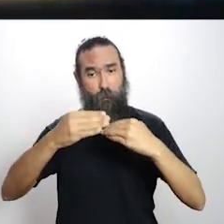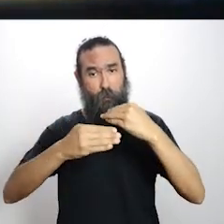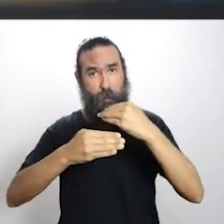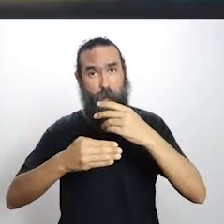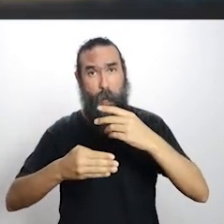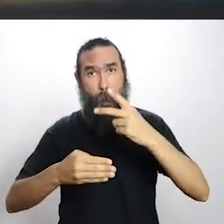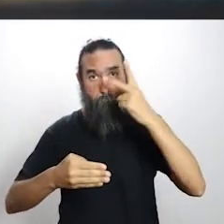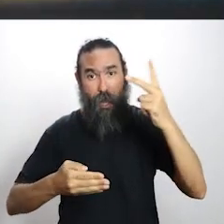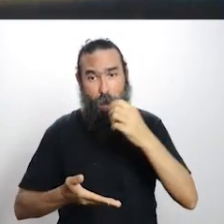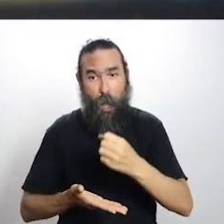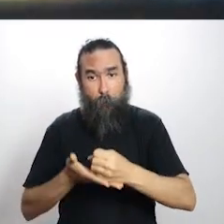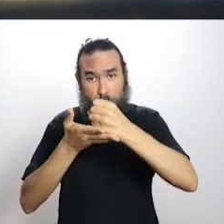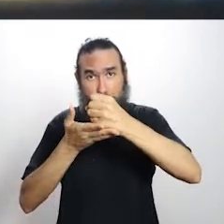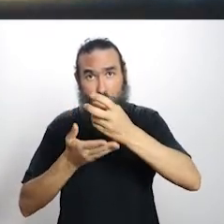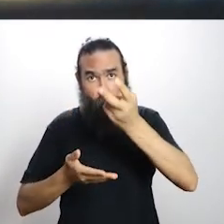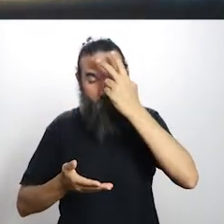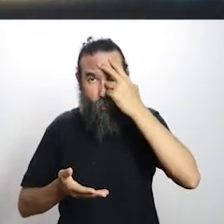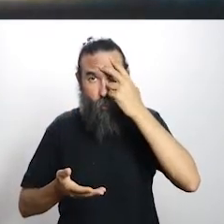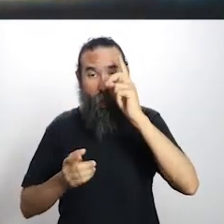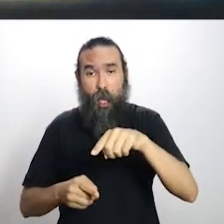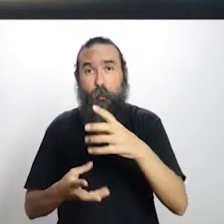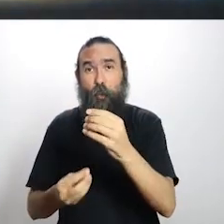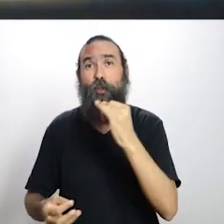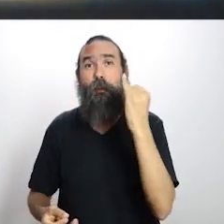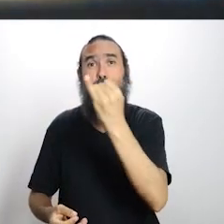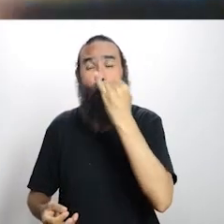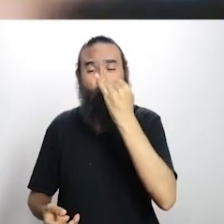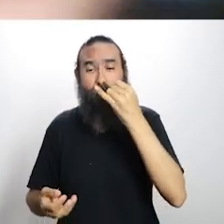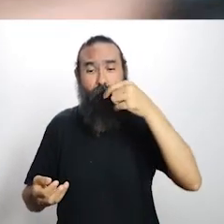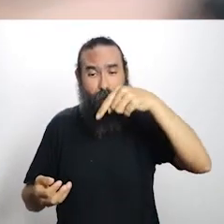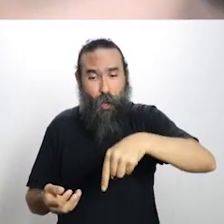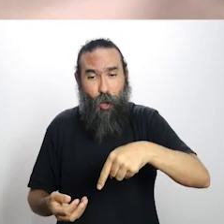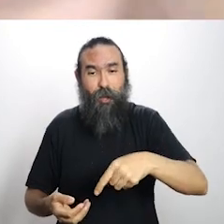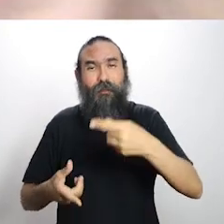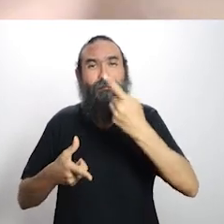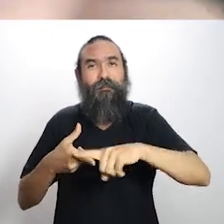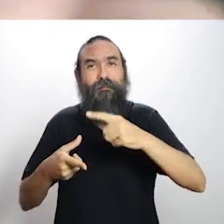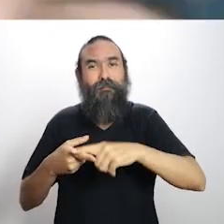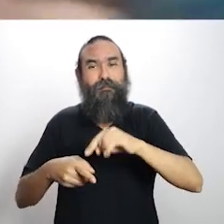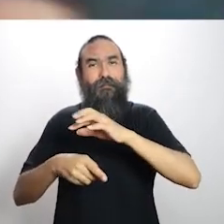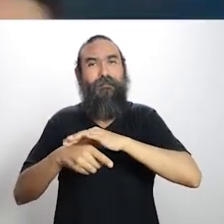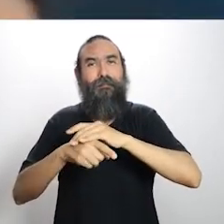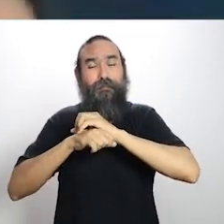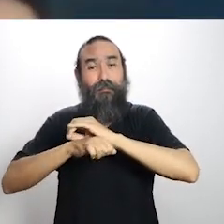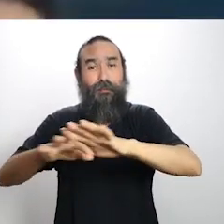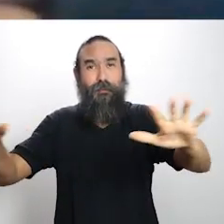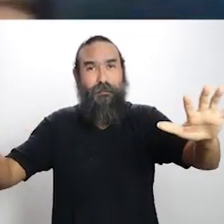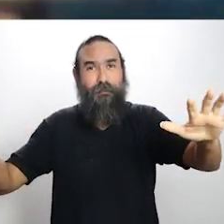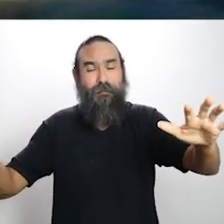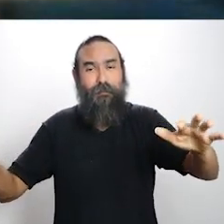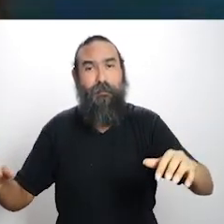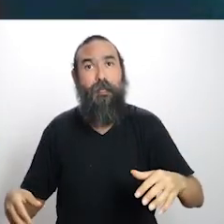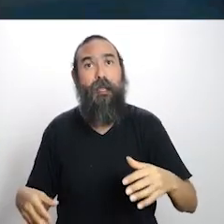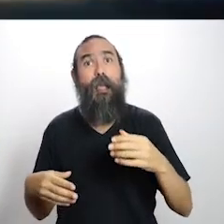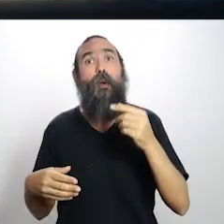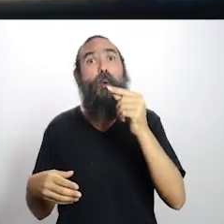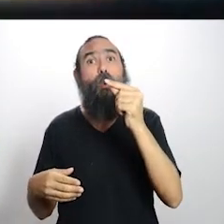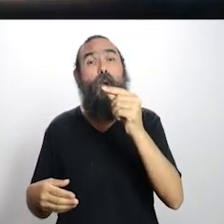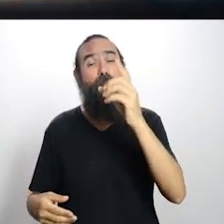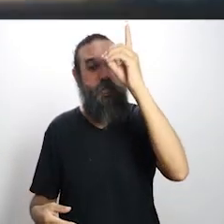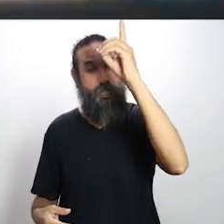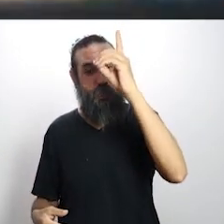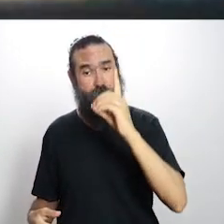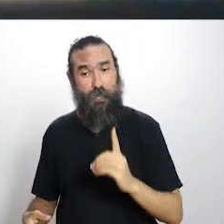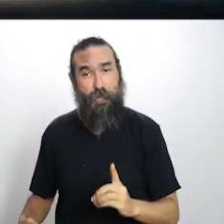bastante legalista, isso é muito positivo para esse momento caótico que a gente vive. E ele é fundamentado também pelos direitos fundamentais